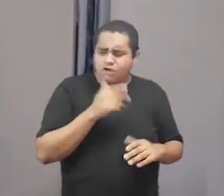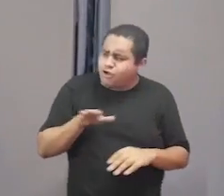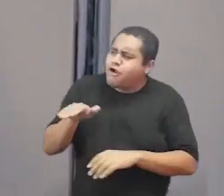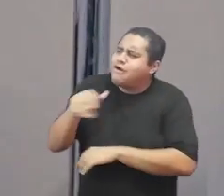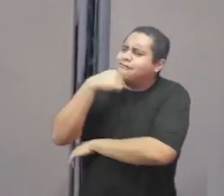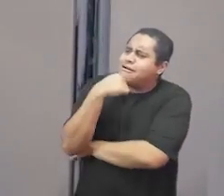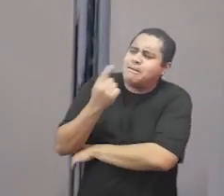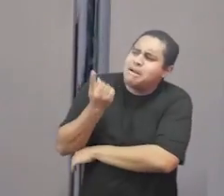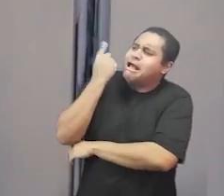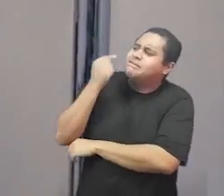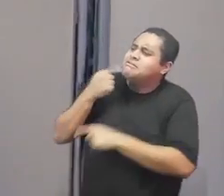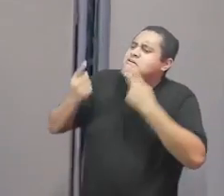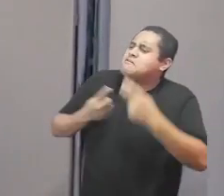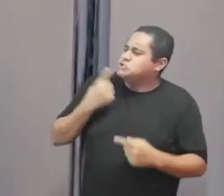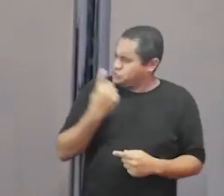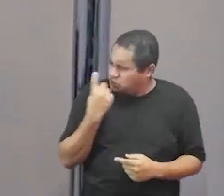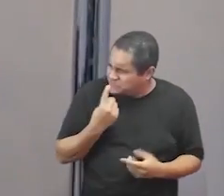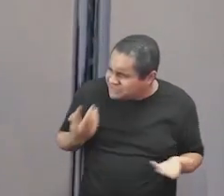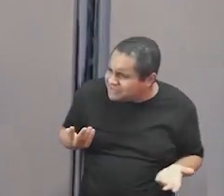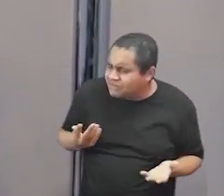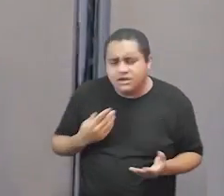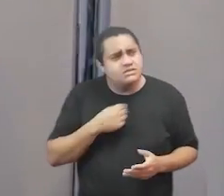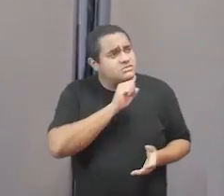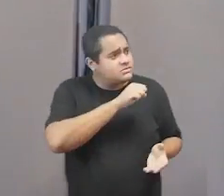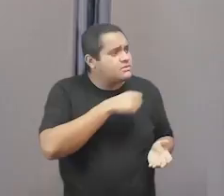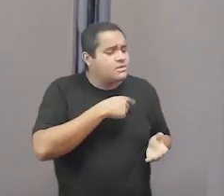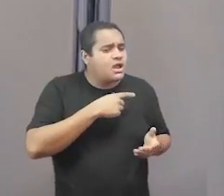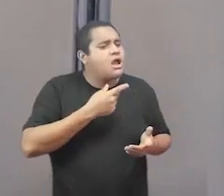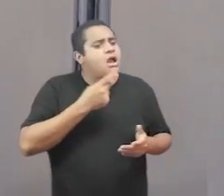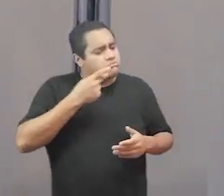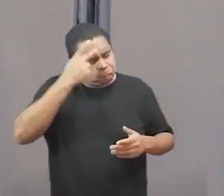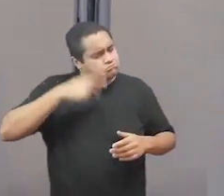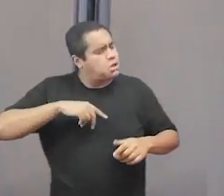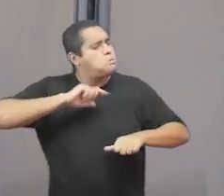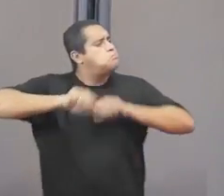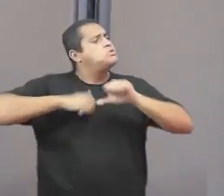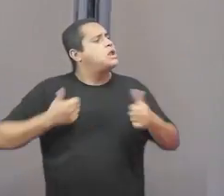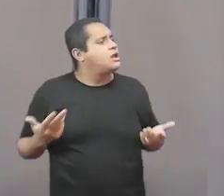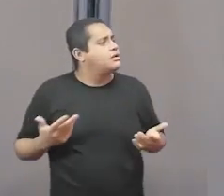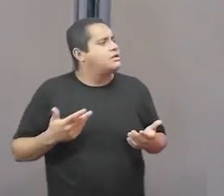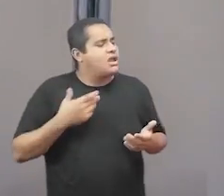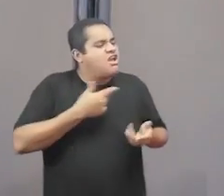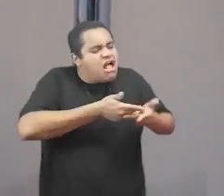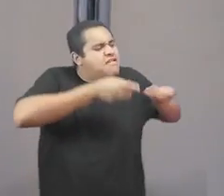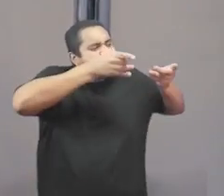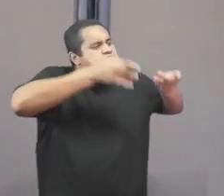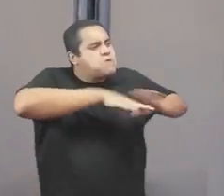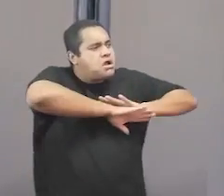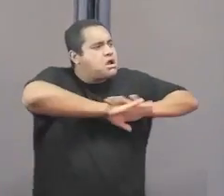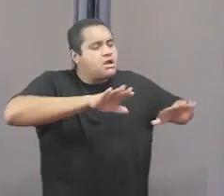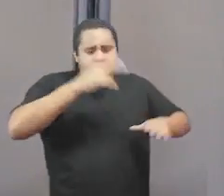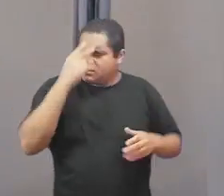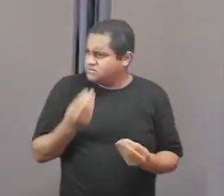não era o cara que dizia que ia fazer tudo sozinho? E eu falava, era, mas agora eu sou outro cara, eu mudei. Eu mudei, eu me desapeguei aquilo